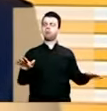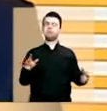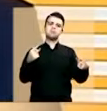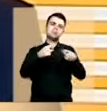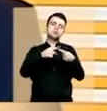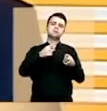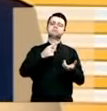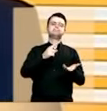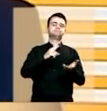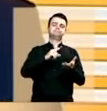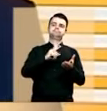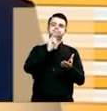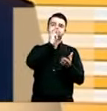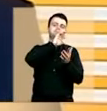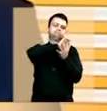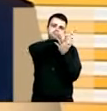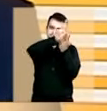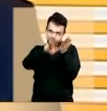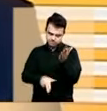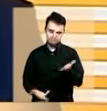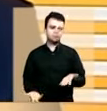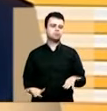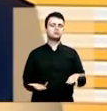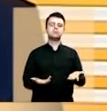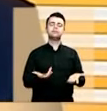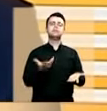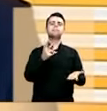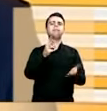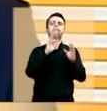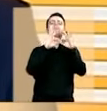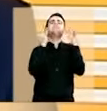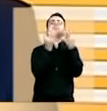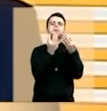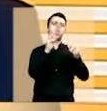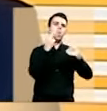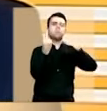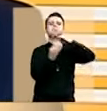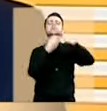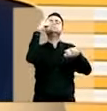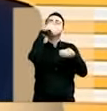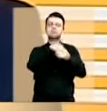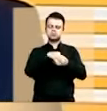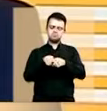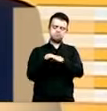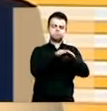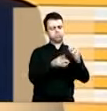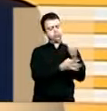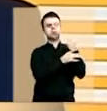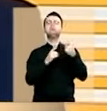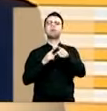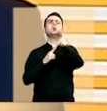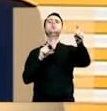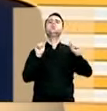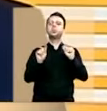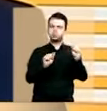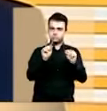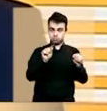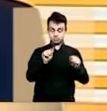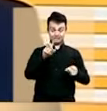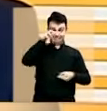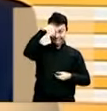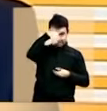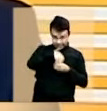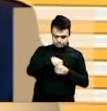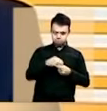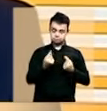em vários segmentos. O que seria uma família, uma empresa sustentável? É que ela possui